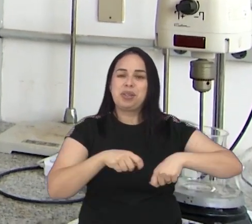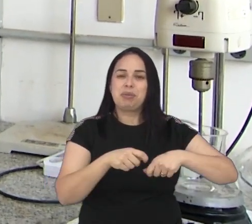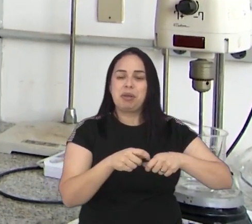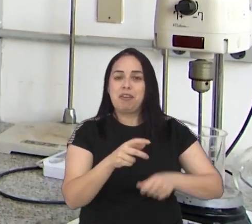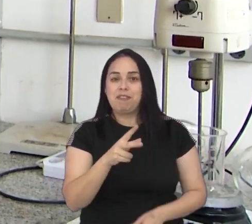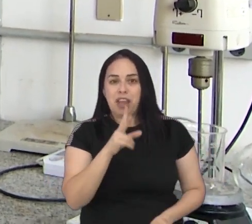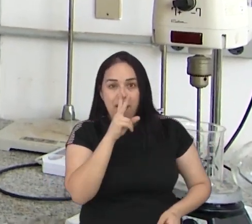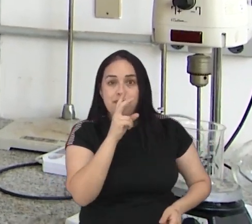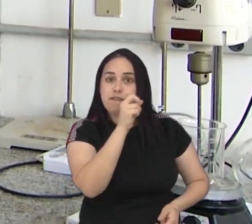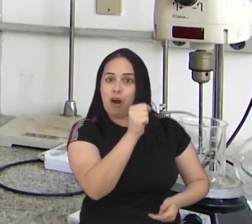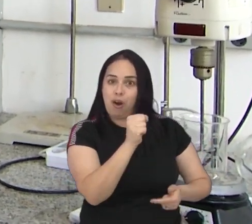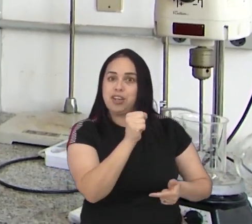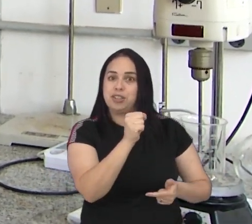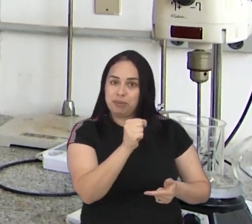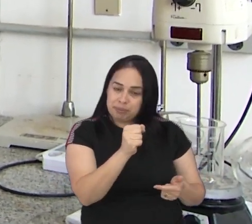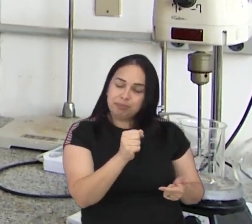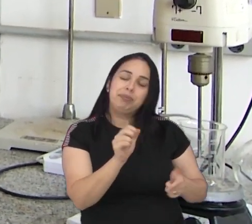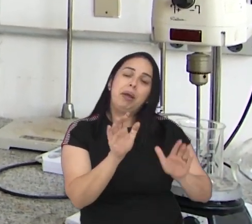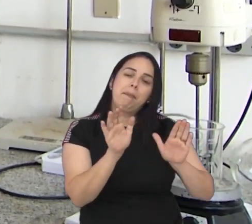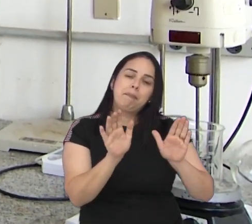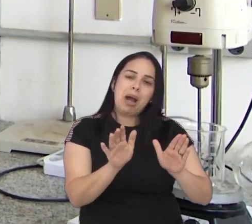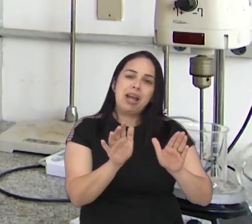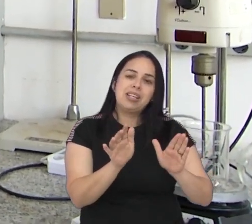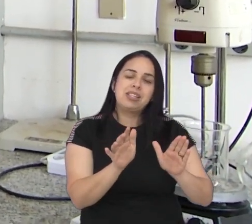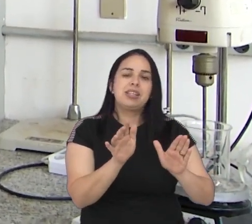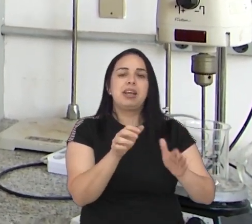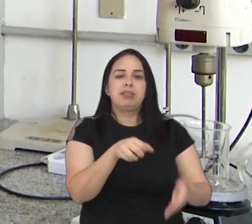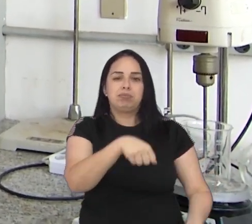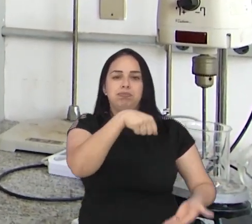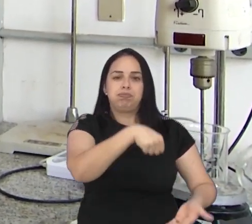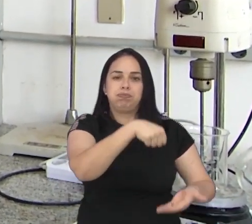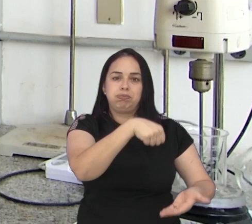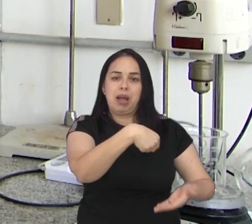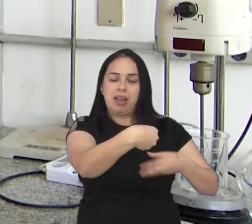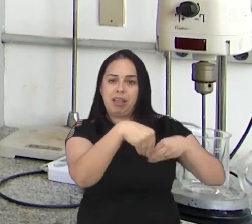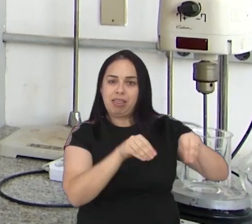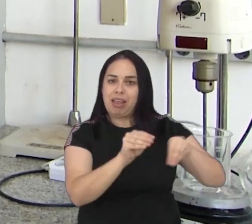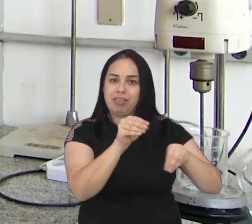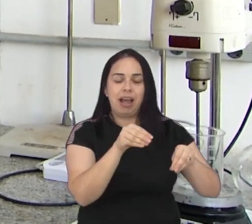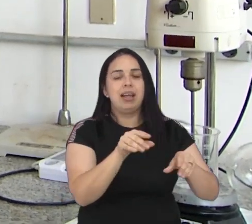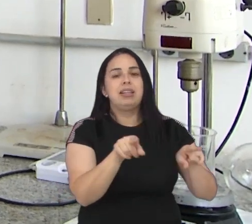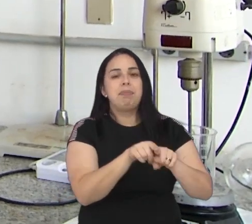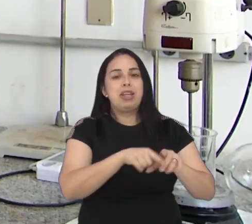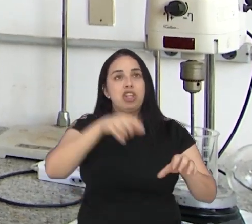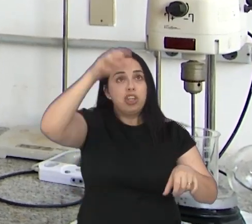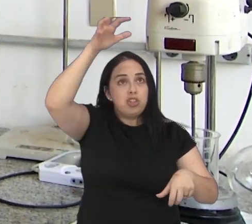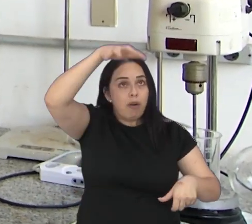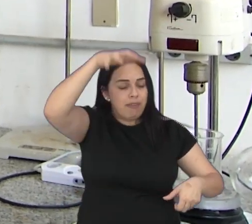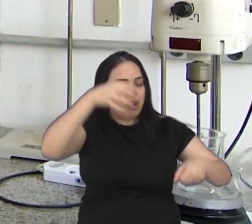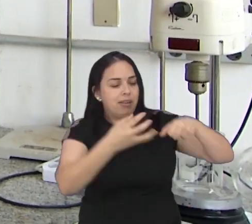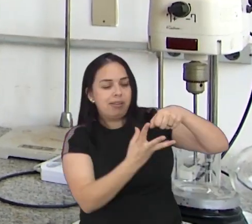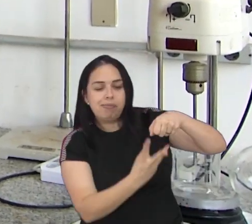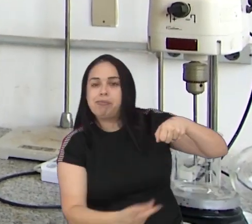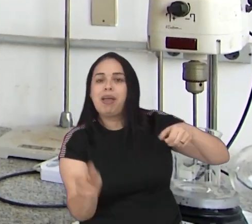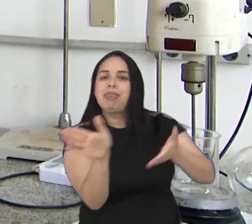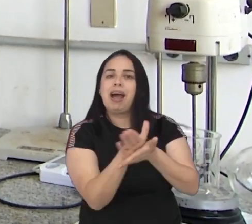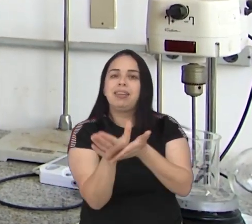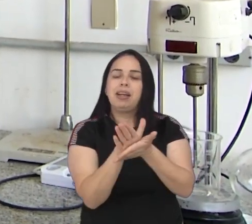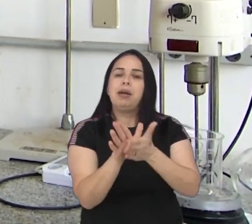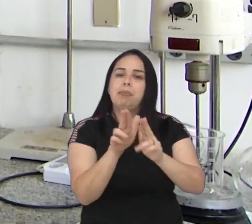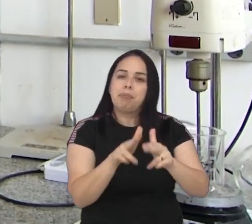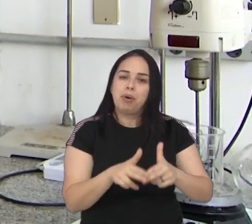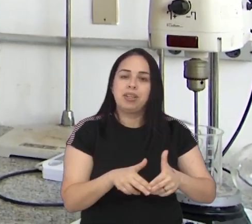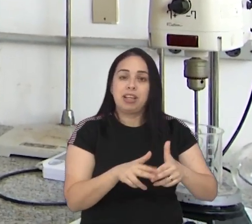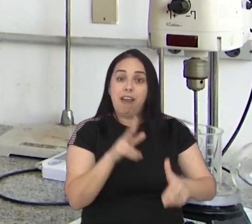todas as propriedades de resistência, atração, força, mas sem alterar a solubilidade em água e a decomposição